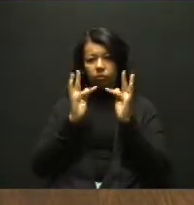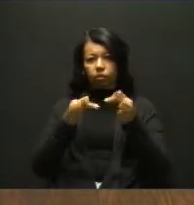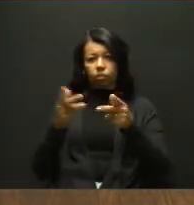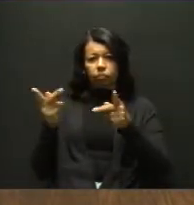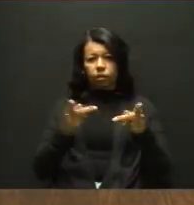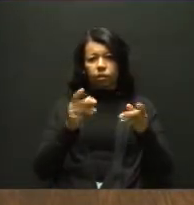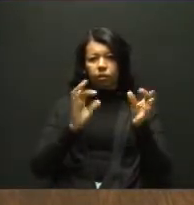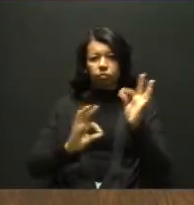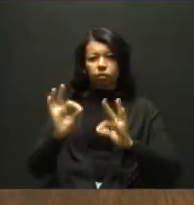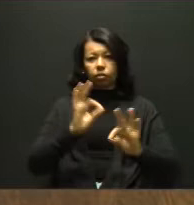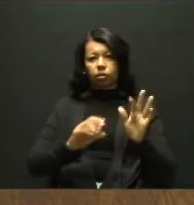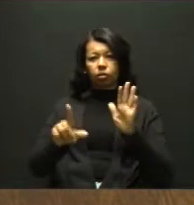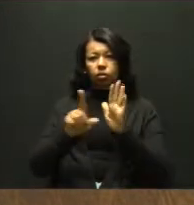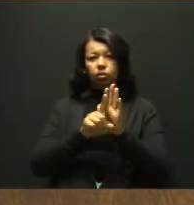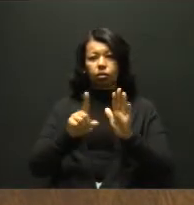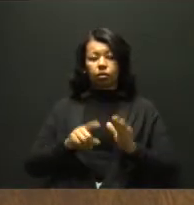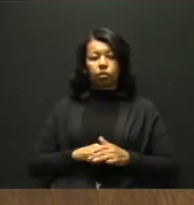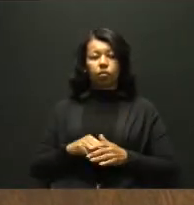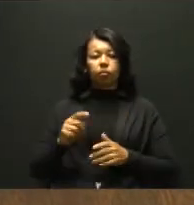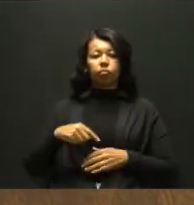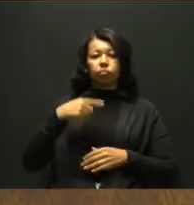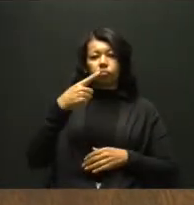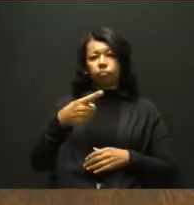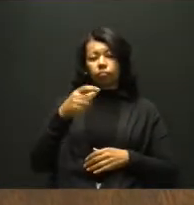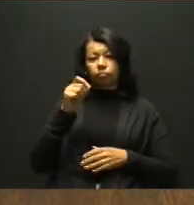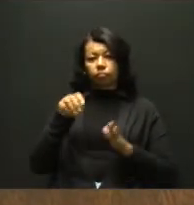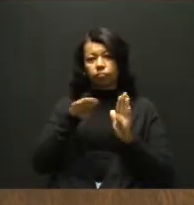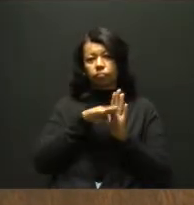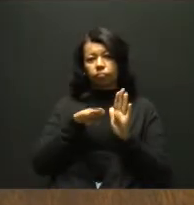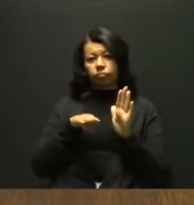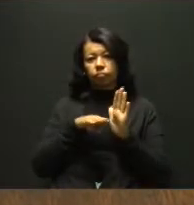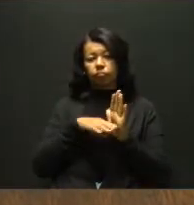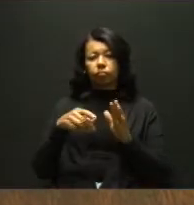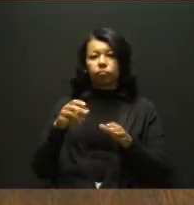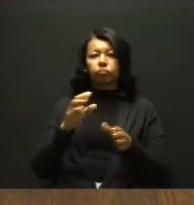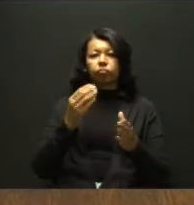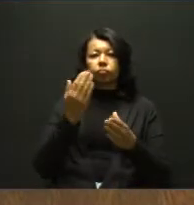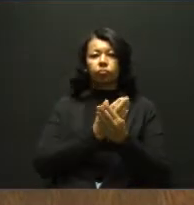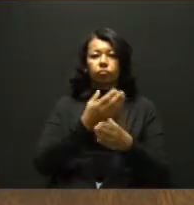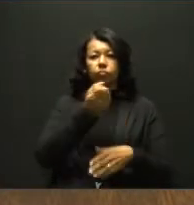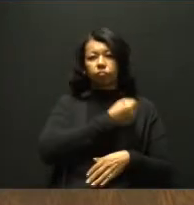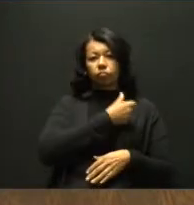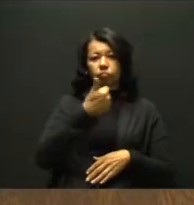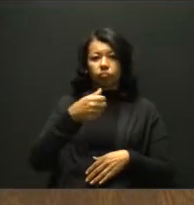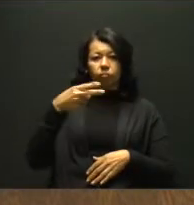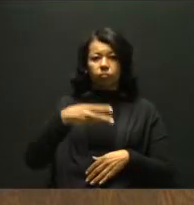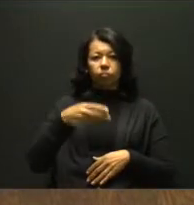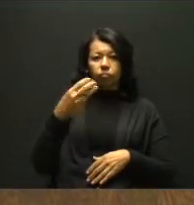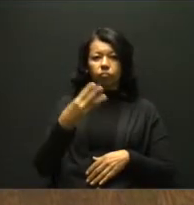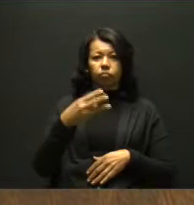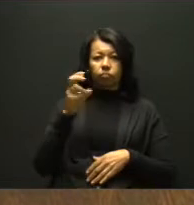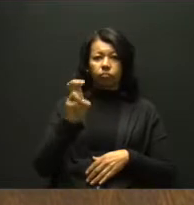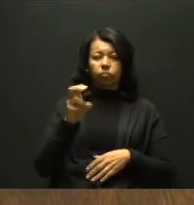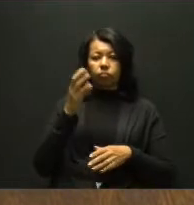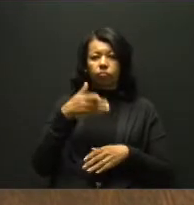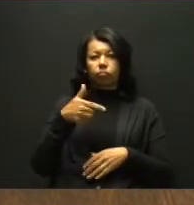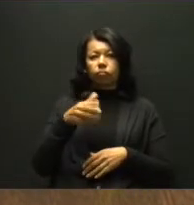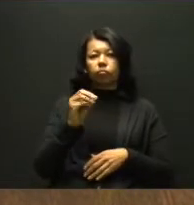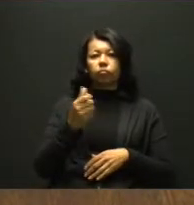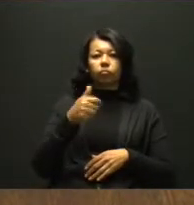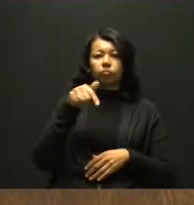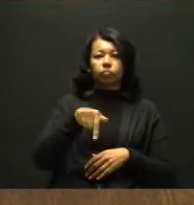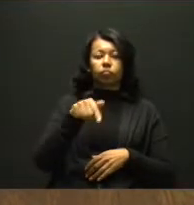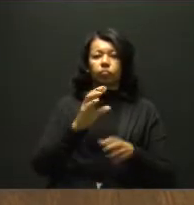o presente projeto direito o próximo item da pauta é o processo número 1.235 17